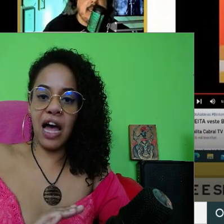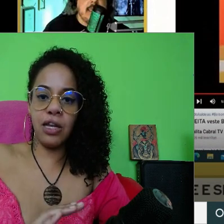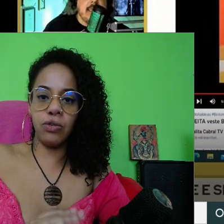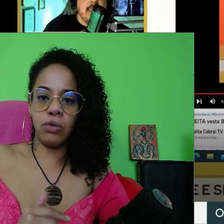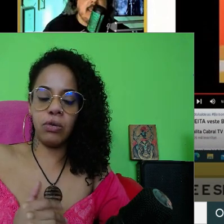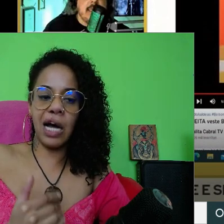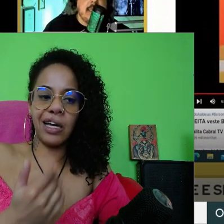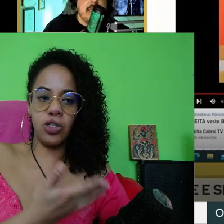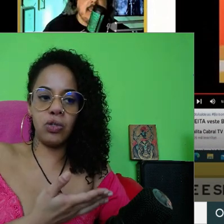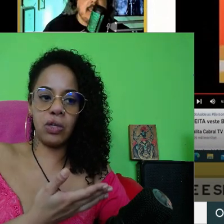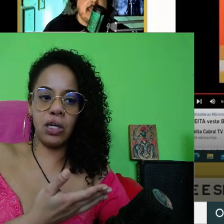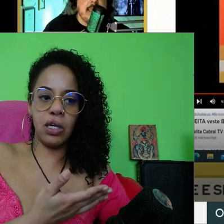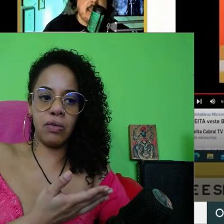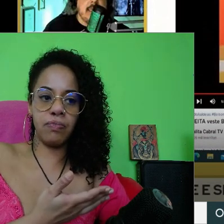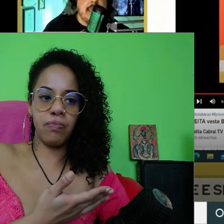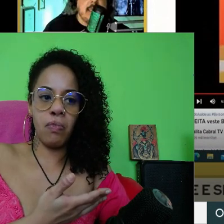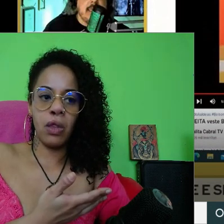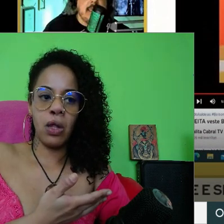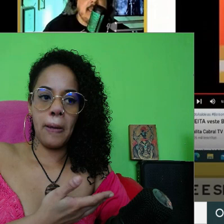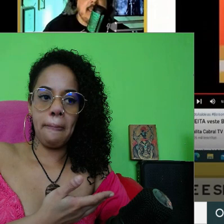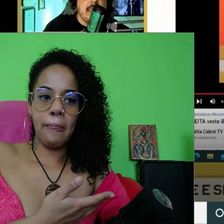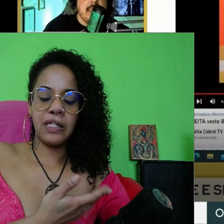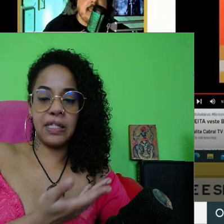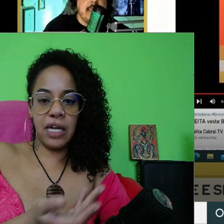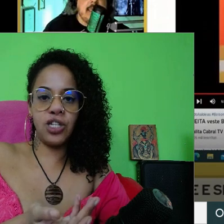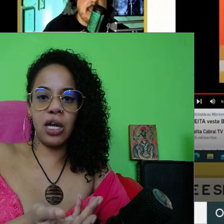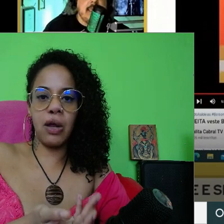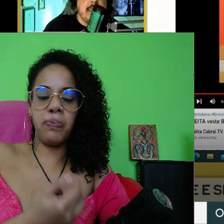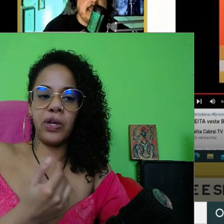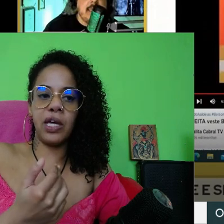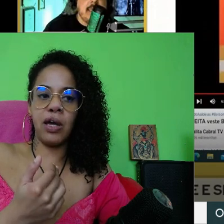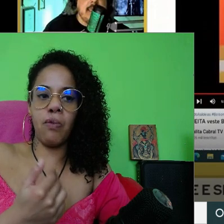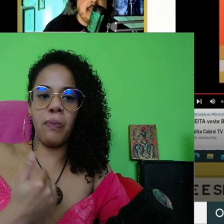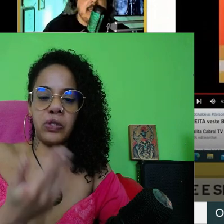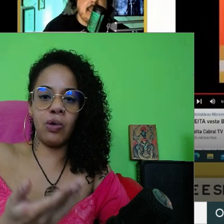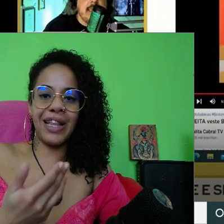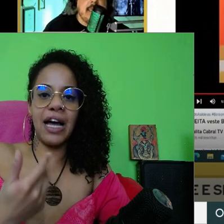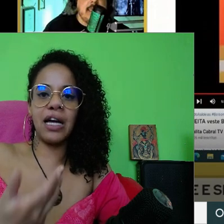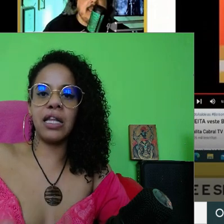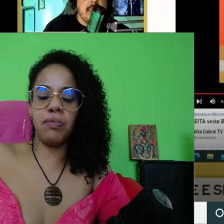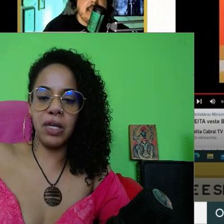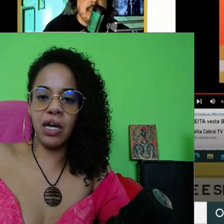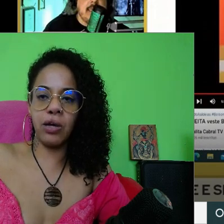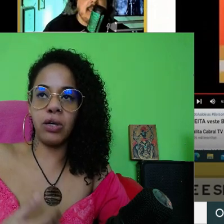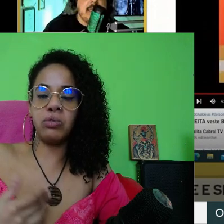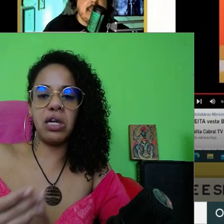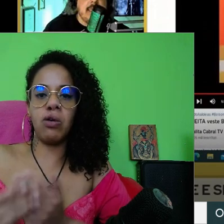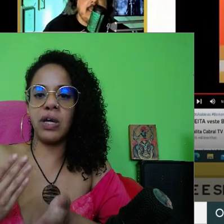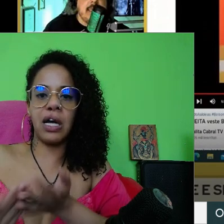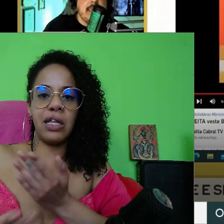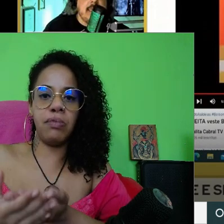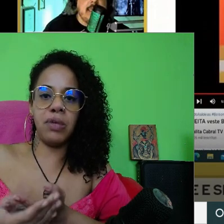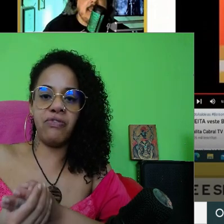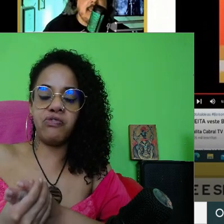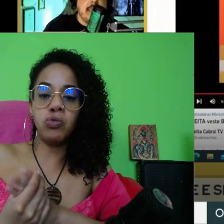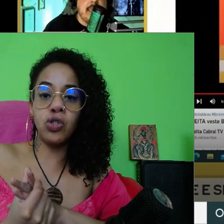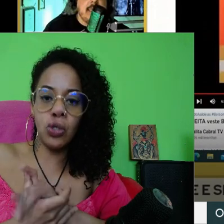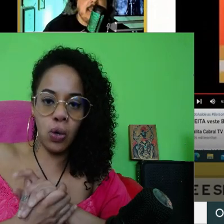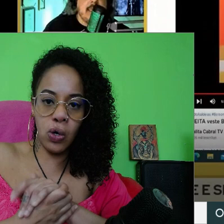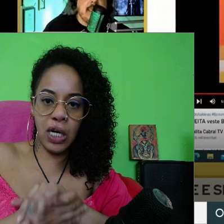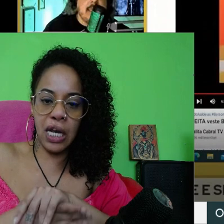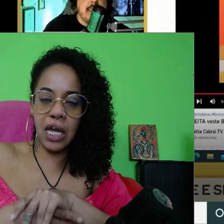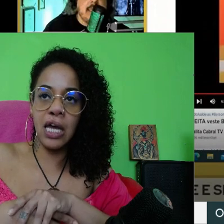válido acredito que seja né porque é uma pessoa da academia eu não sei como que a academia